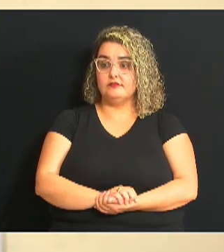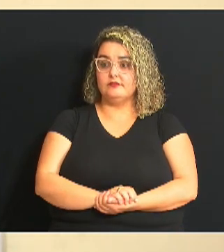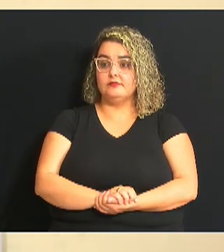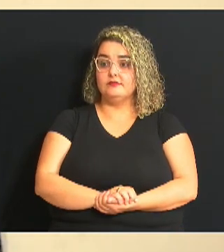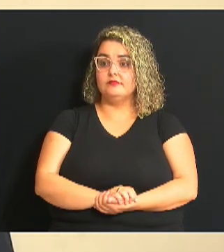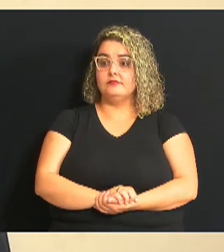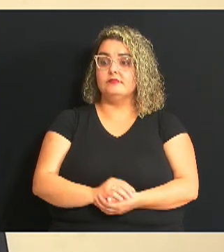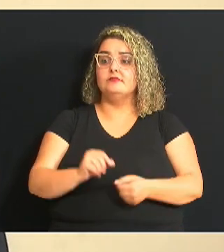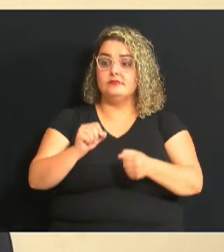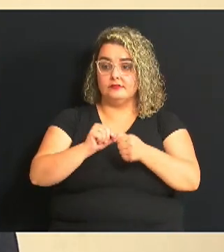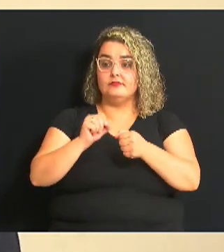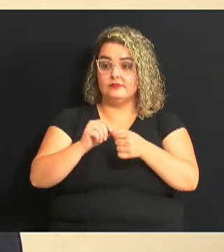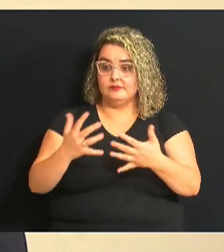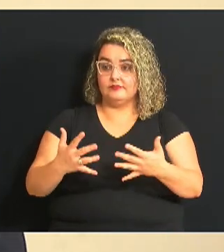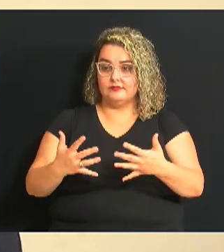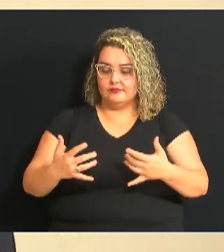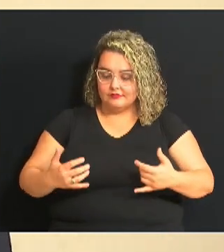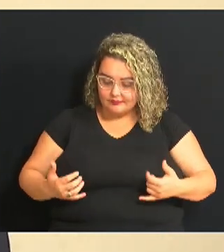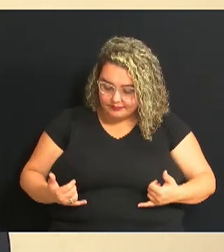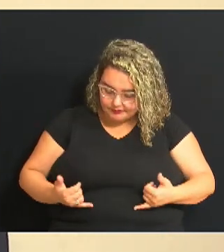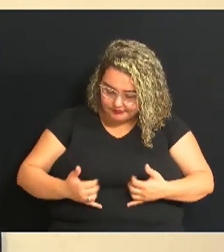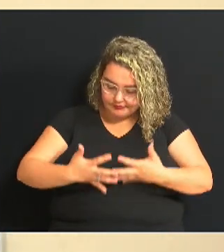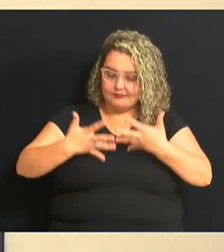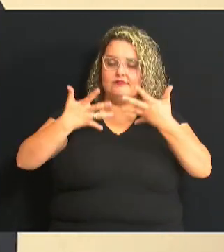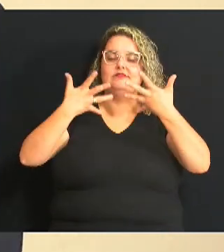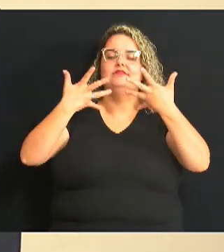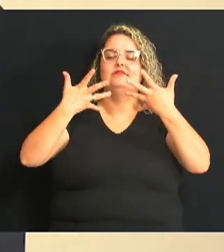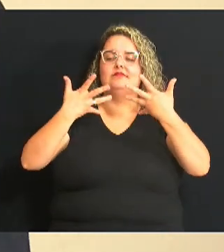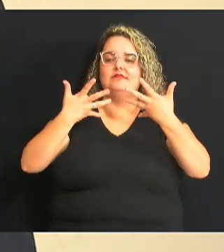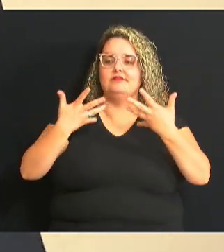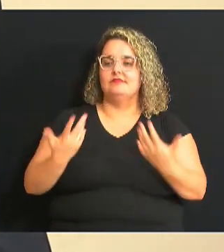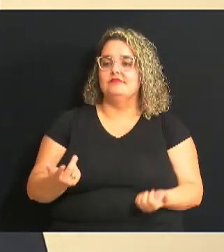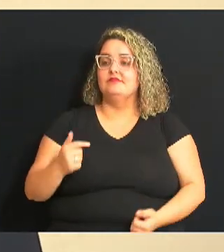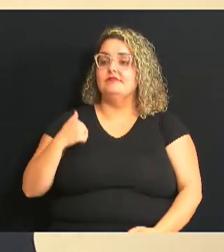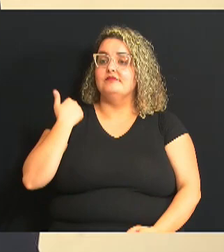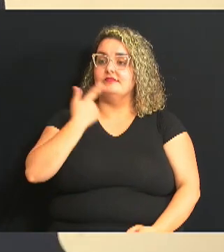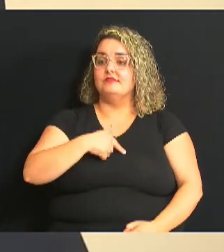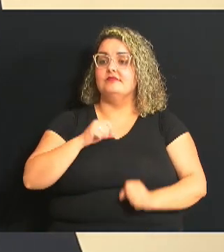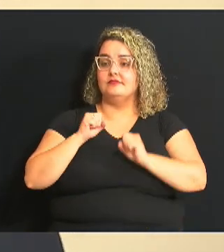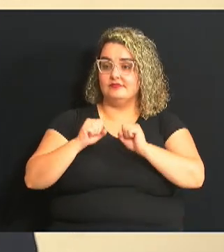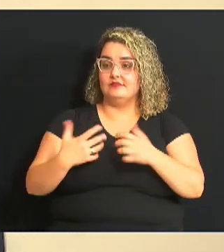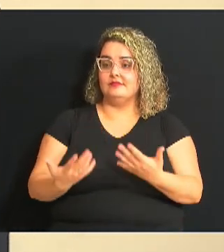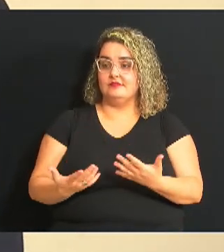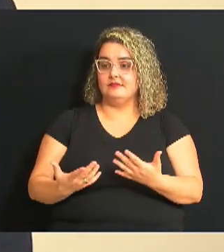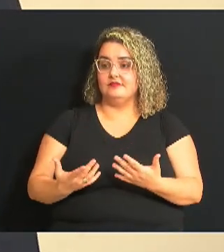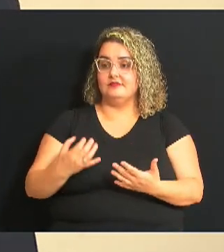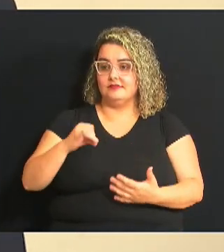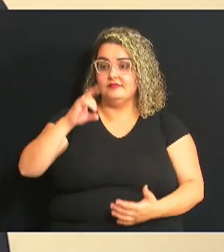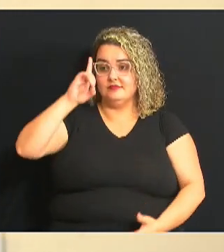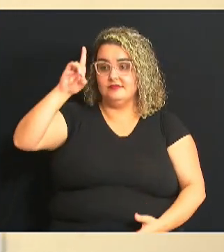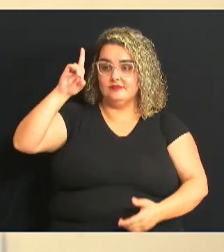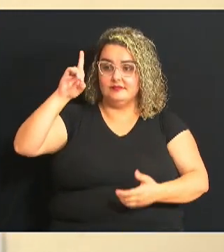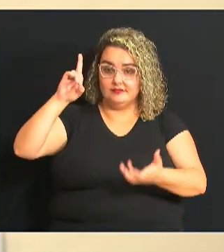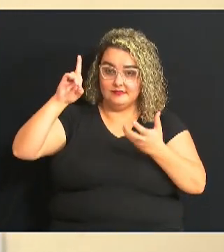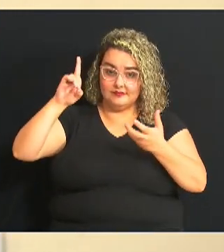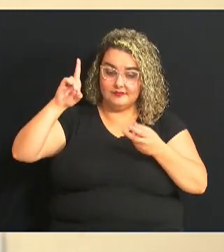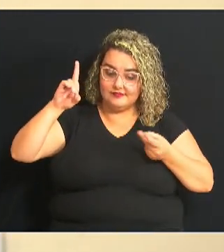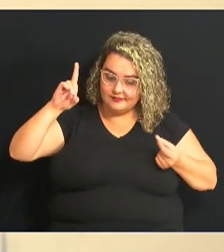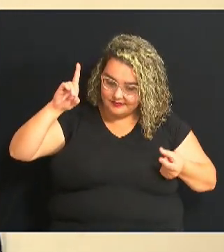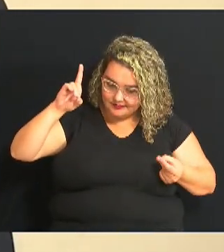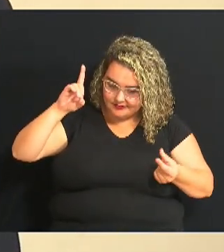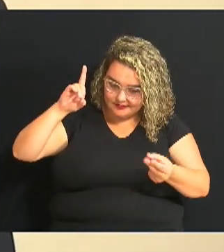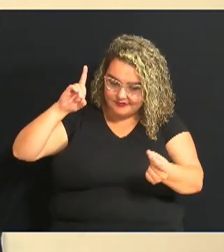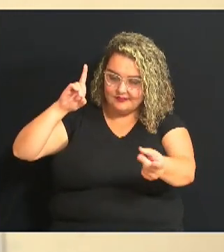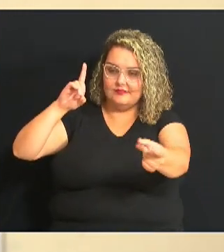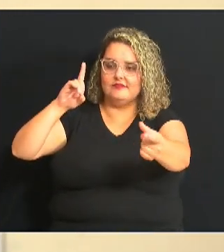fizesse com que as baterias fossem recarregadas, para que a gente possa, se Deus quiser, por muito tempo ainda,